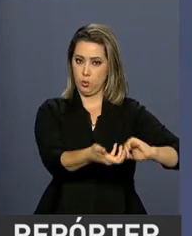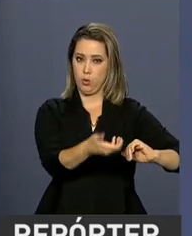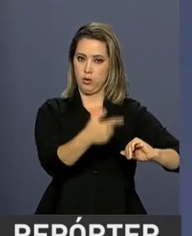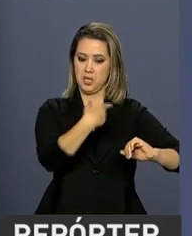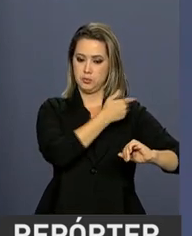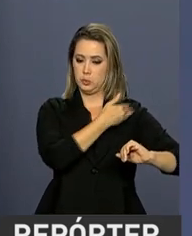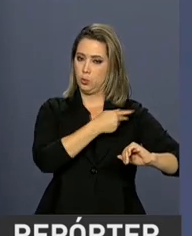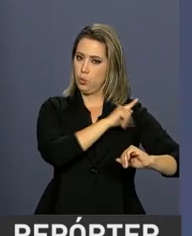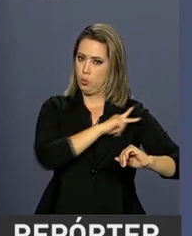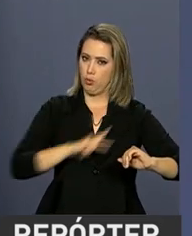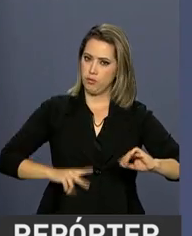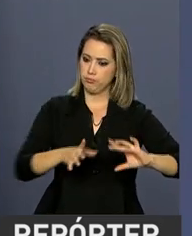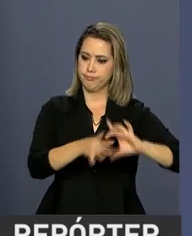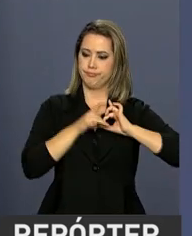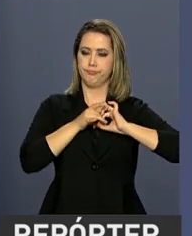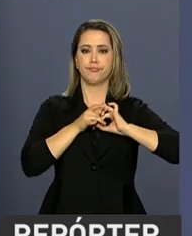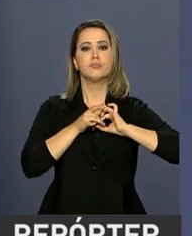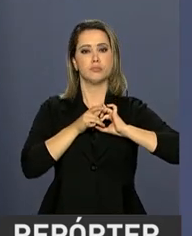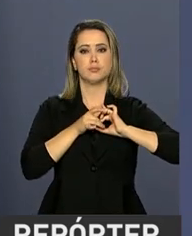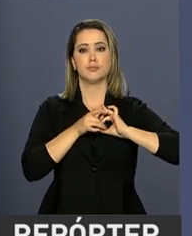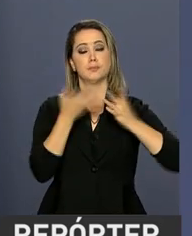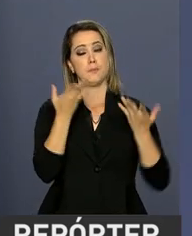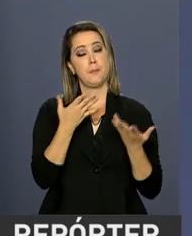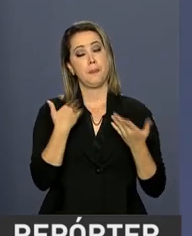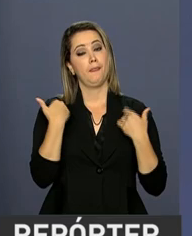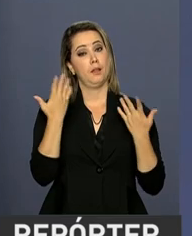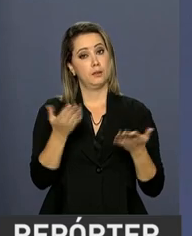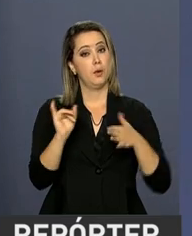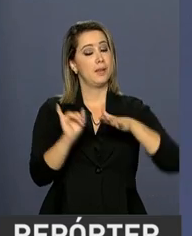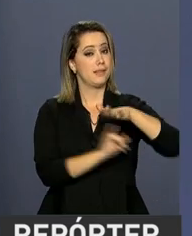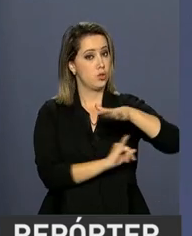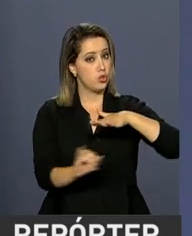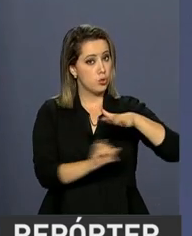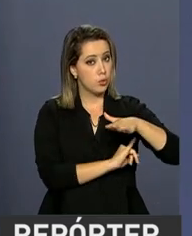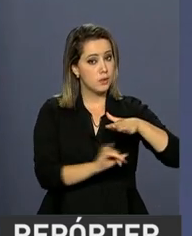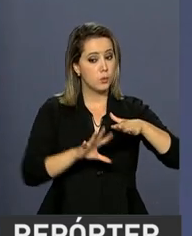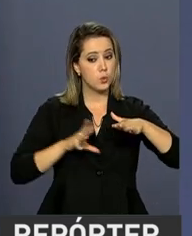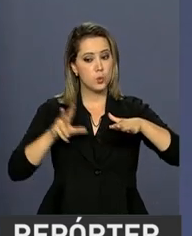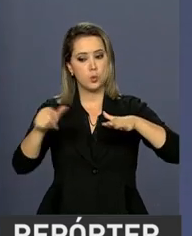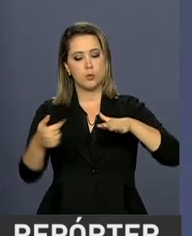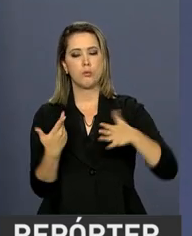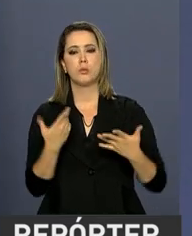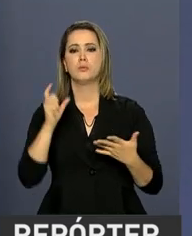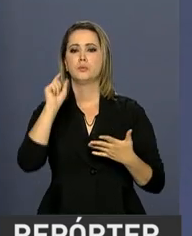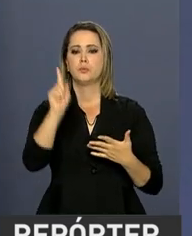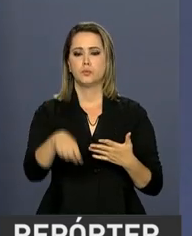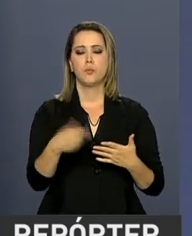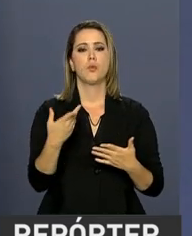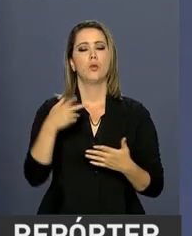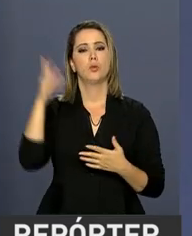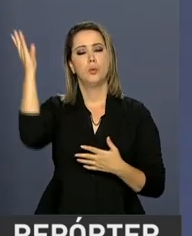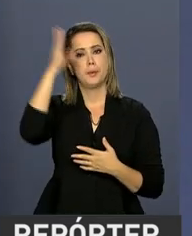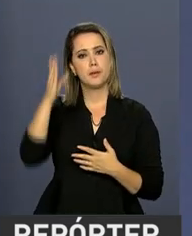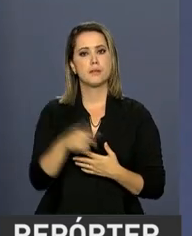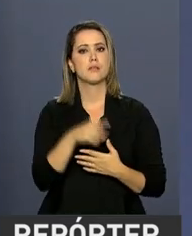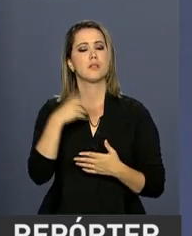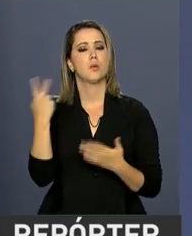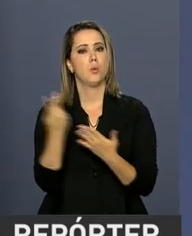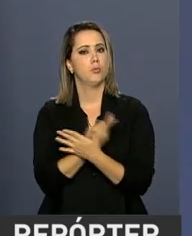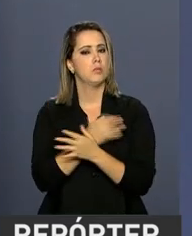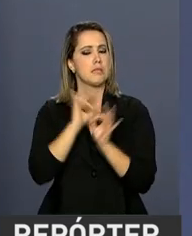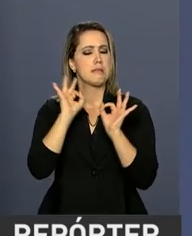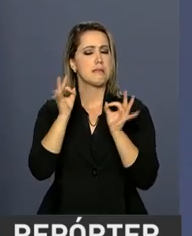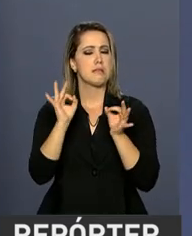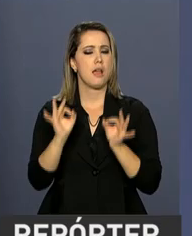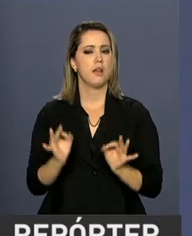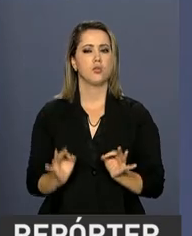Congresso eh nacional e as instituições, só para tranquilizar a todos, as instituições do Brasil funcionam com uma